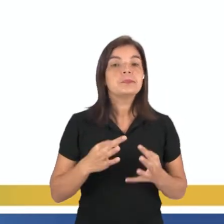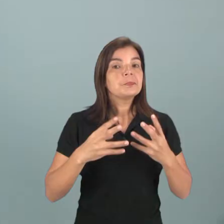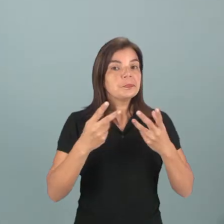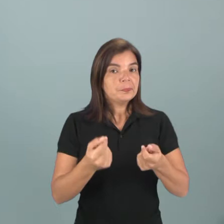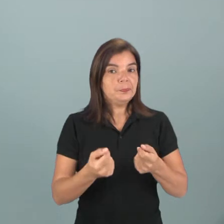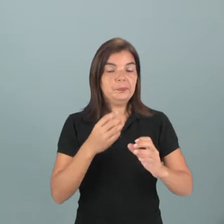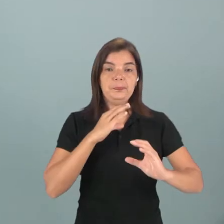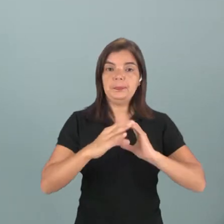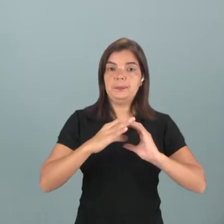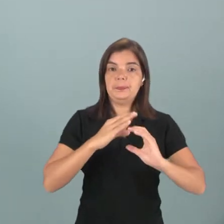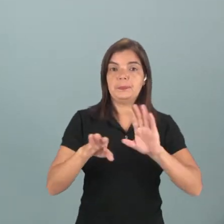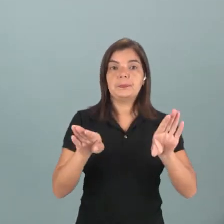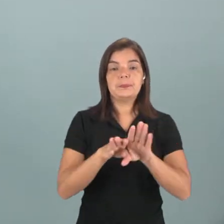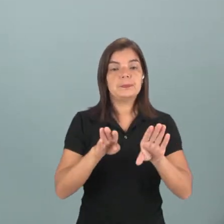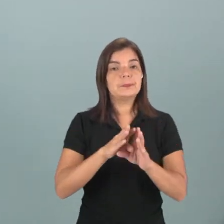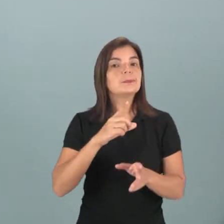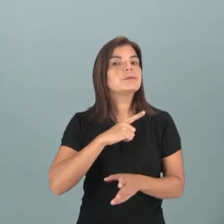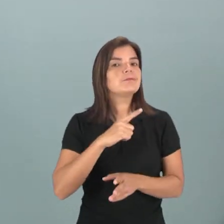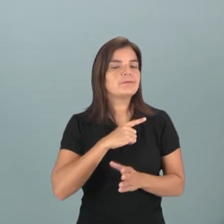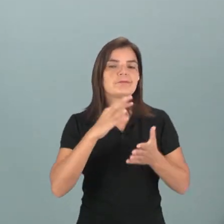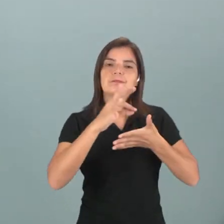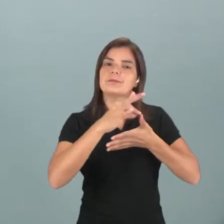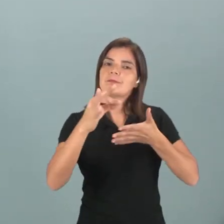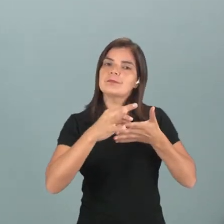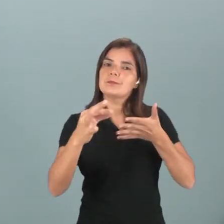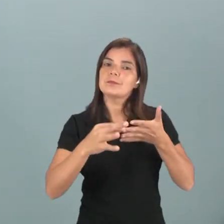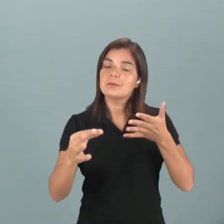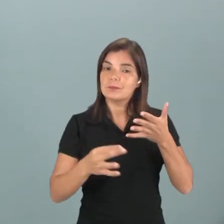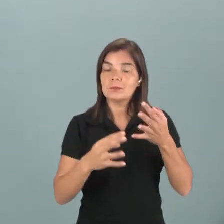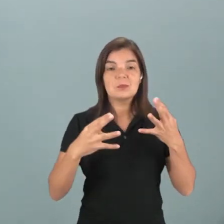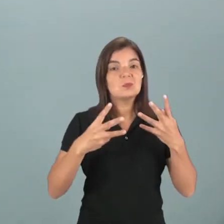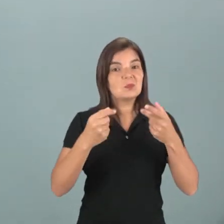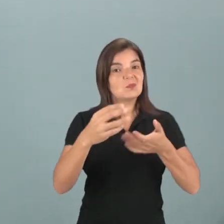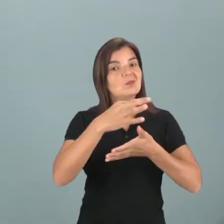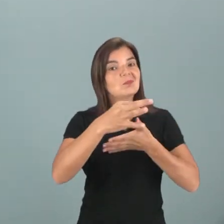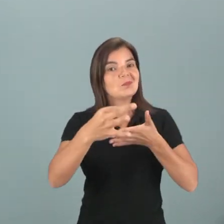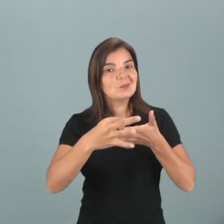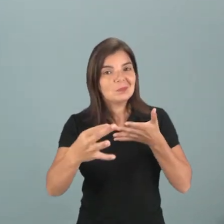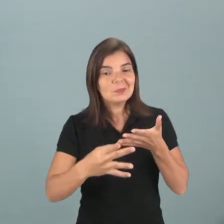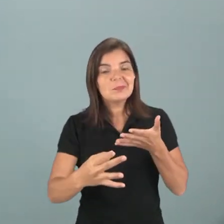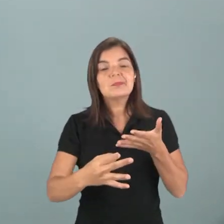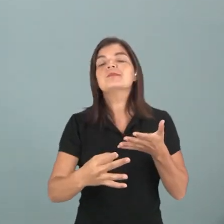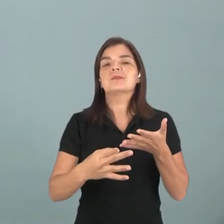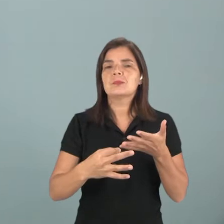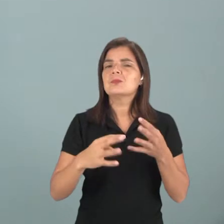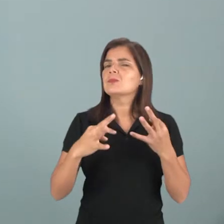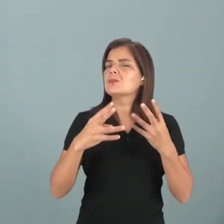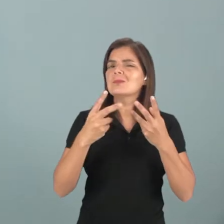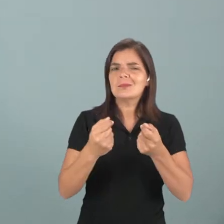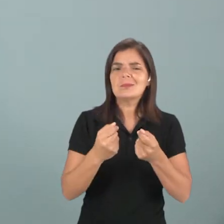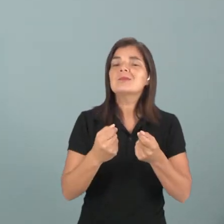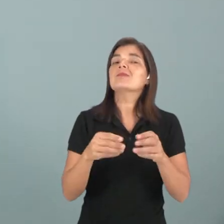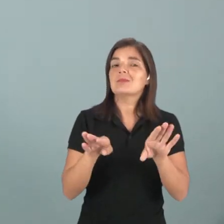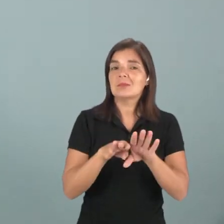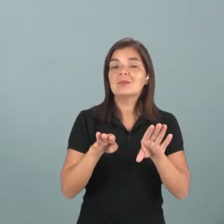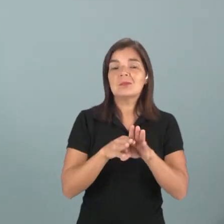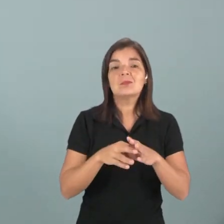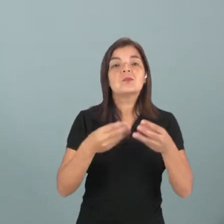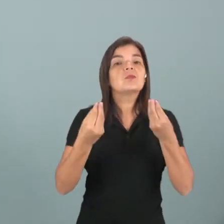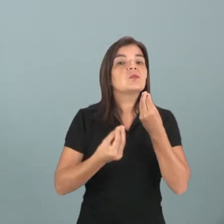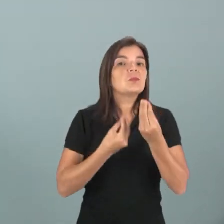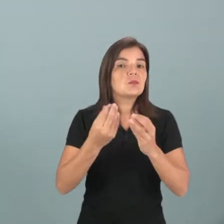toda comunicação possui esses elementos e, através de todos esses elementos, emissor, receptor, código,